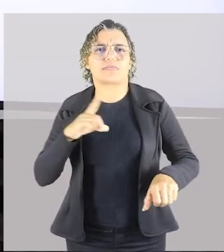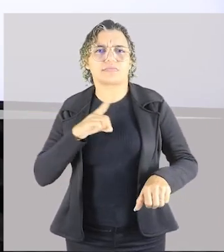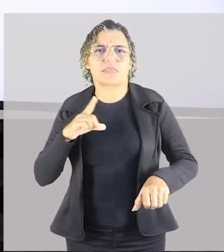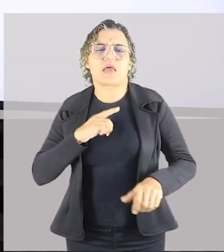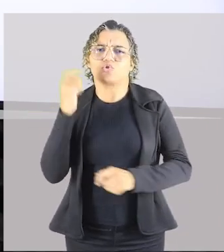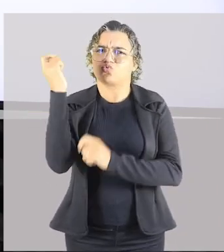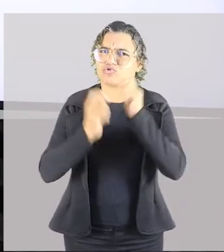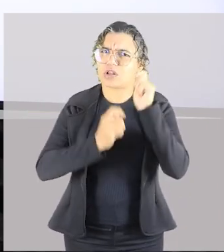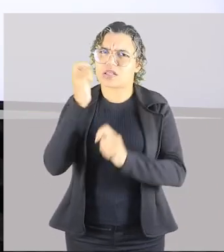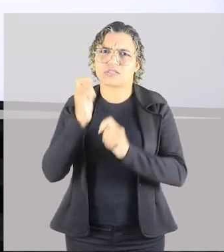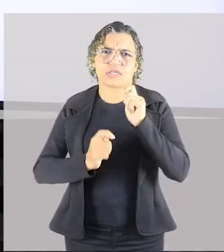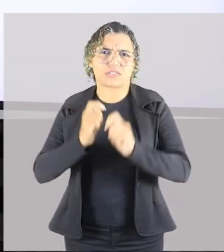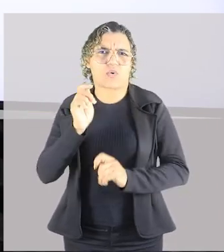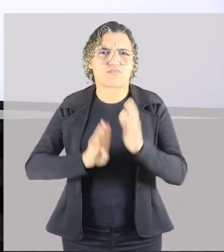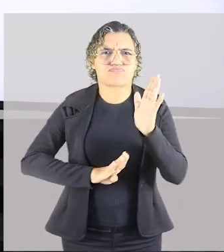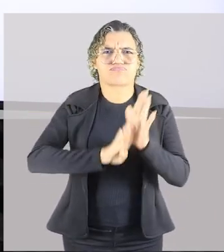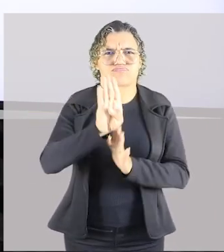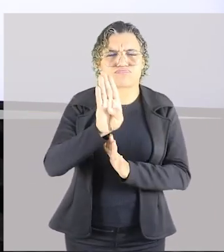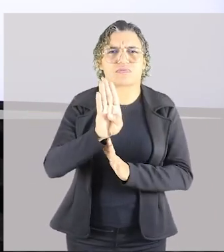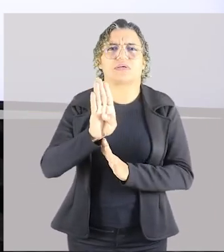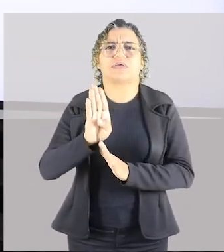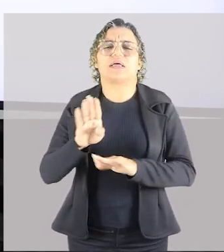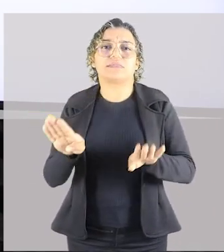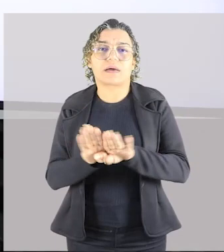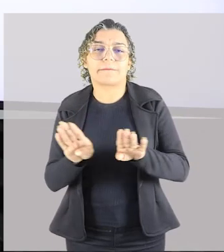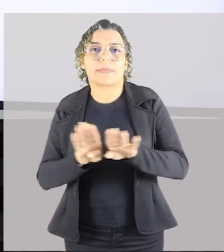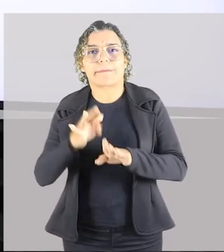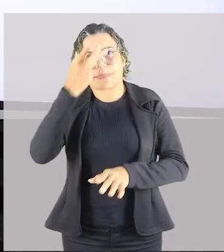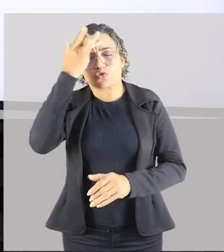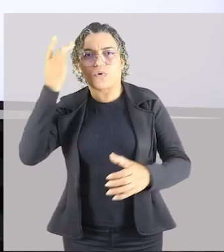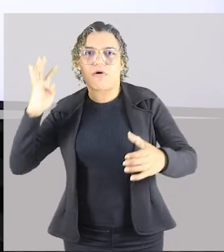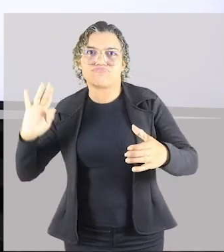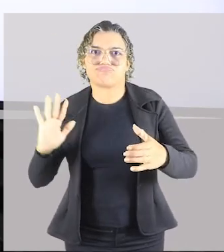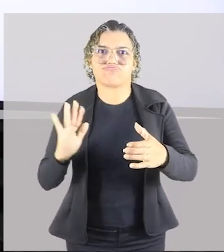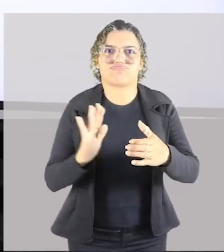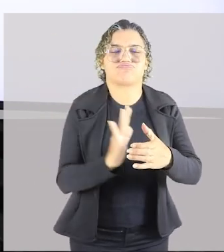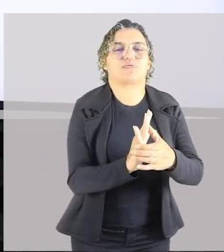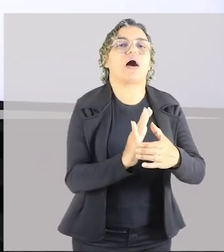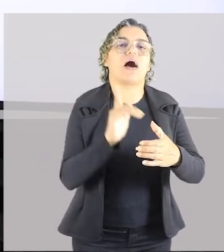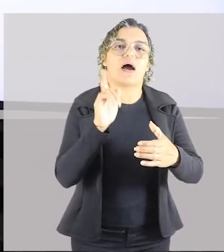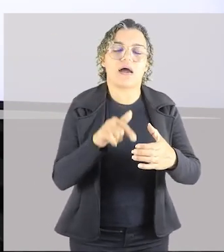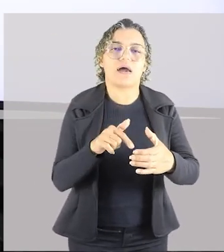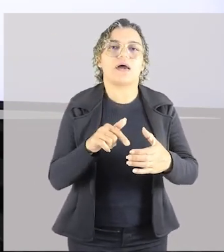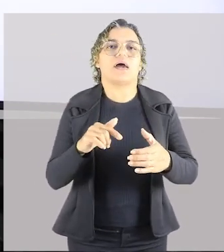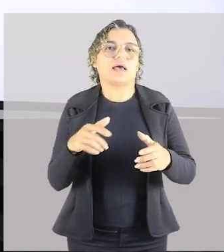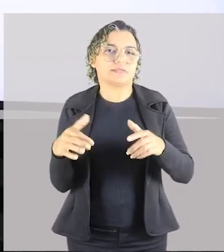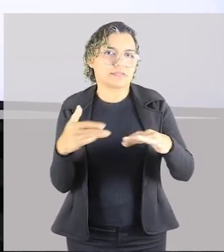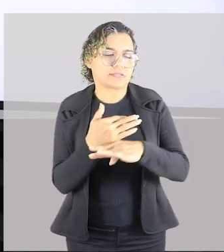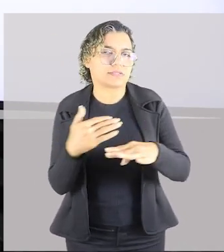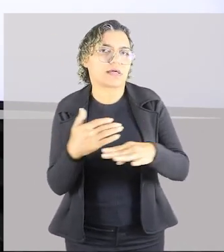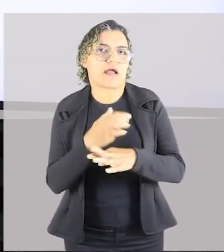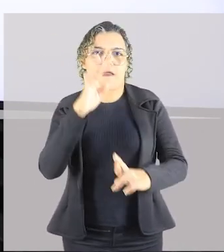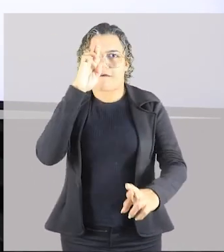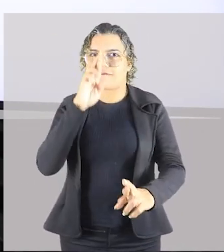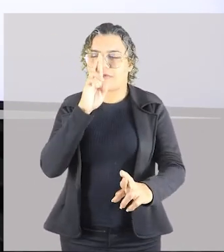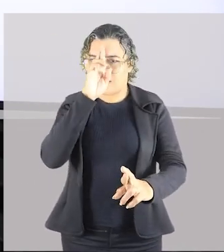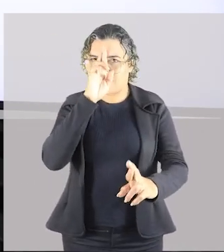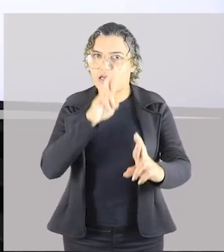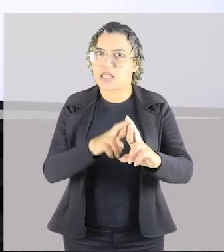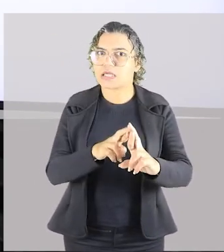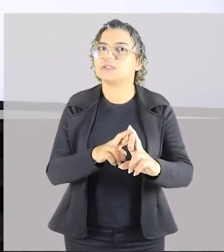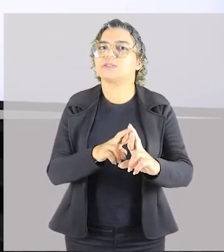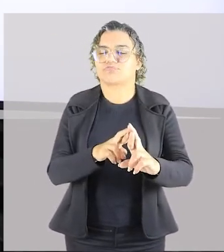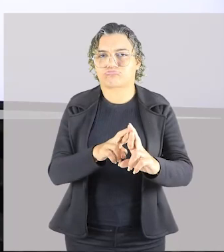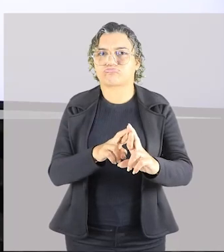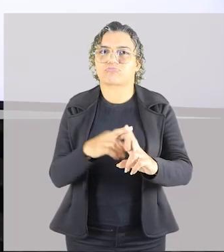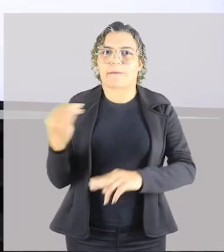né? Industrialização, concentração de pessoas, tá certo? Uma cidade de referência de muita importância. Por isso